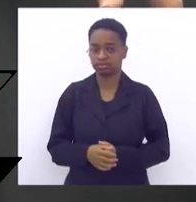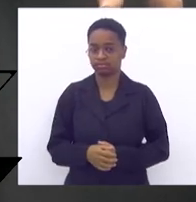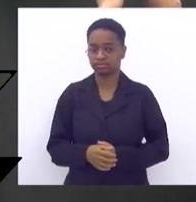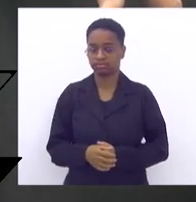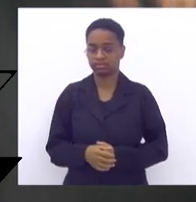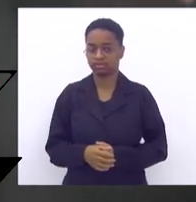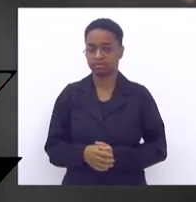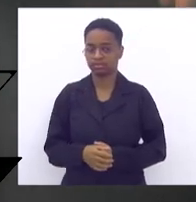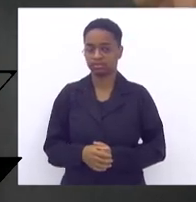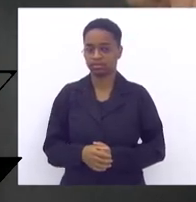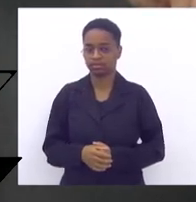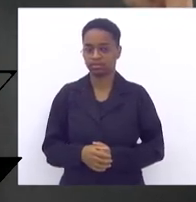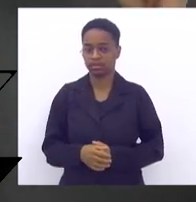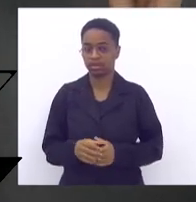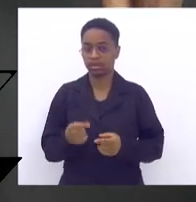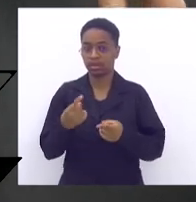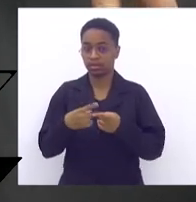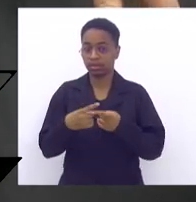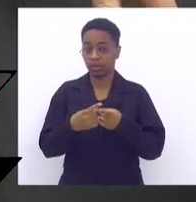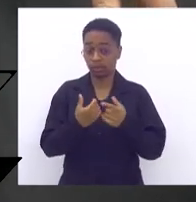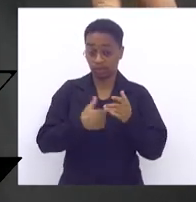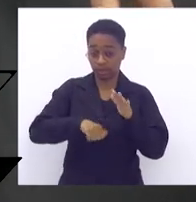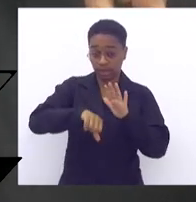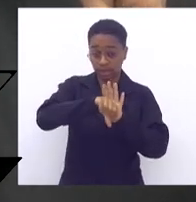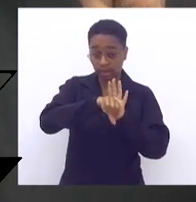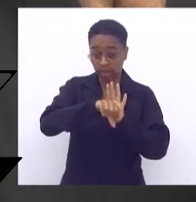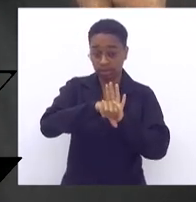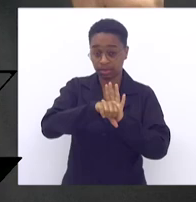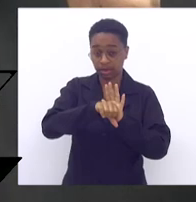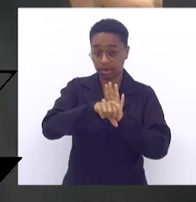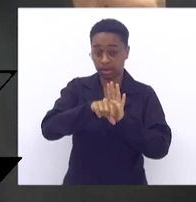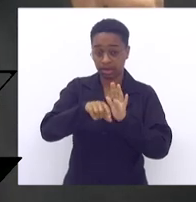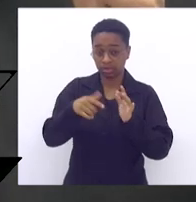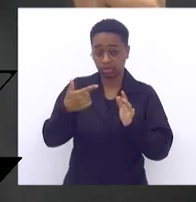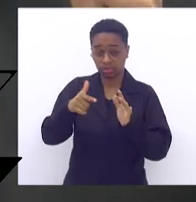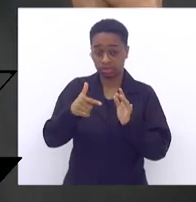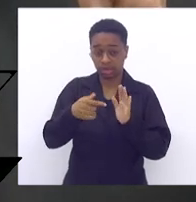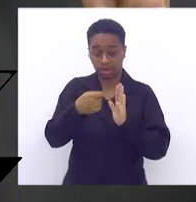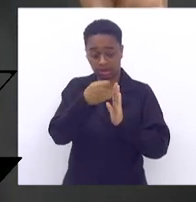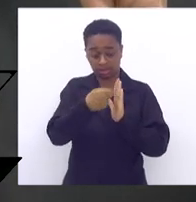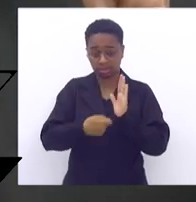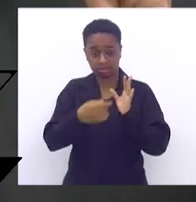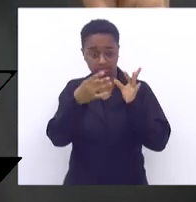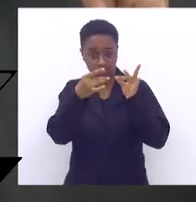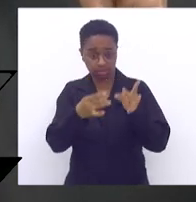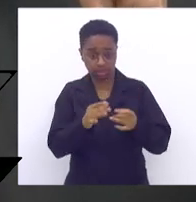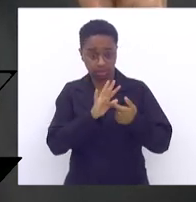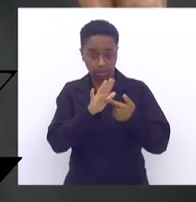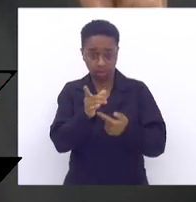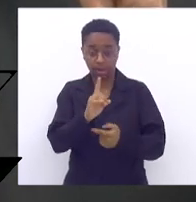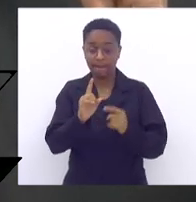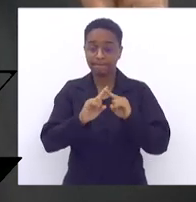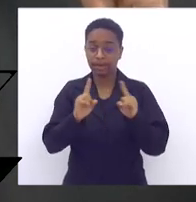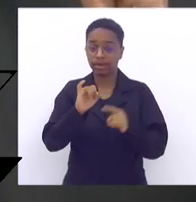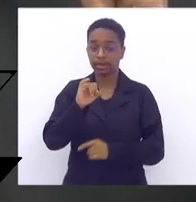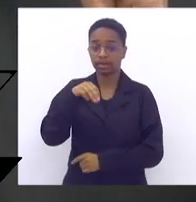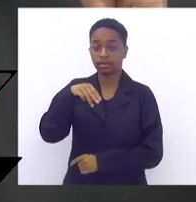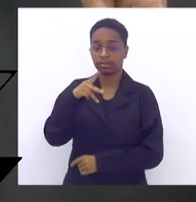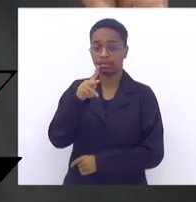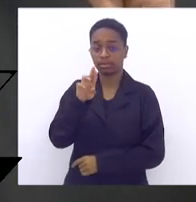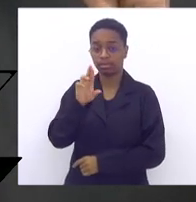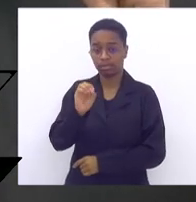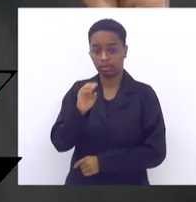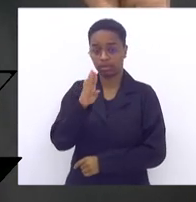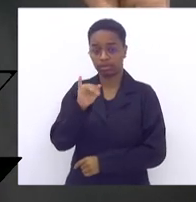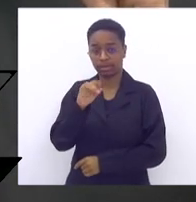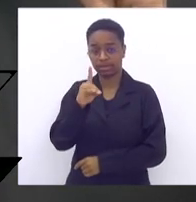O crime contra o erário, ele não prescreve, mas a improbidade